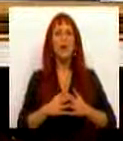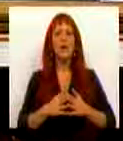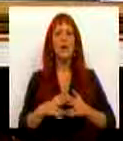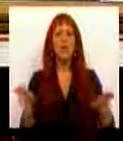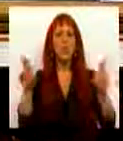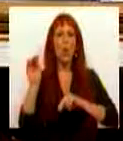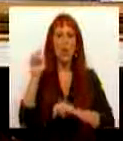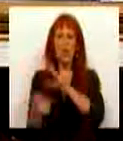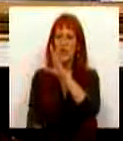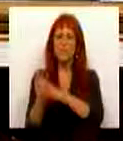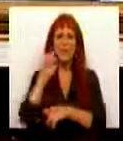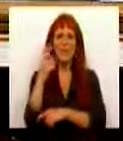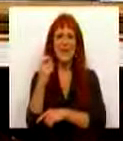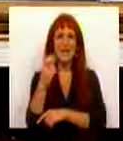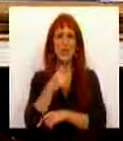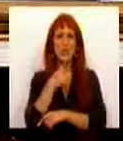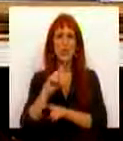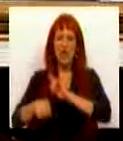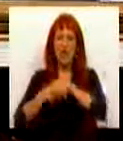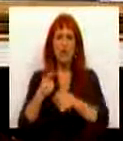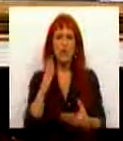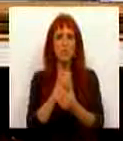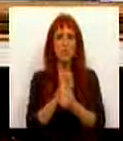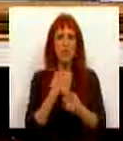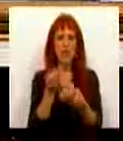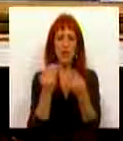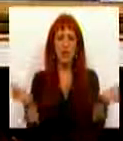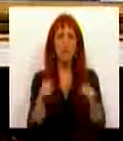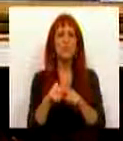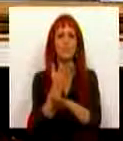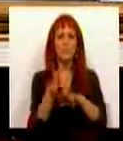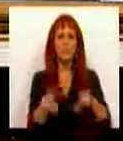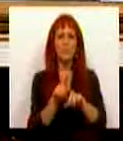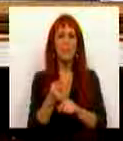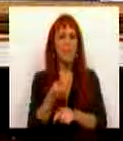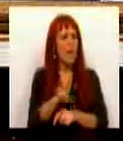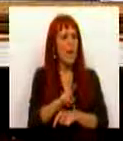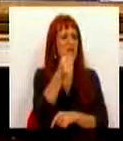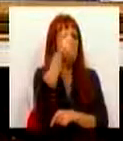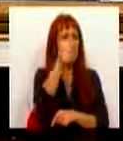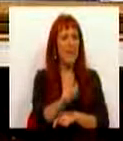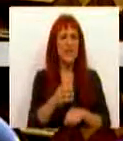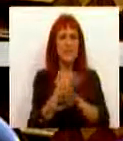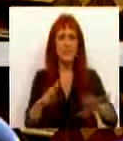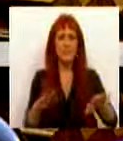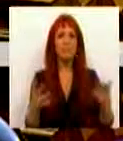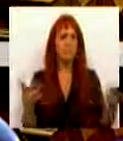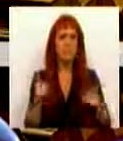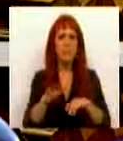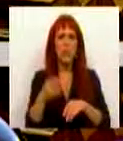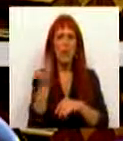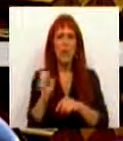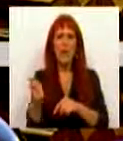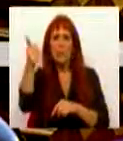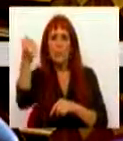O novo banco foi criado no dia 3 de agosto, após um processo de resolução que dividiu o antigo BES, alegadamente, num